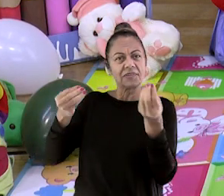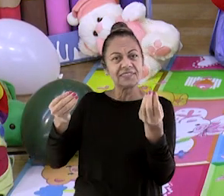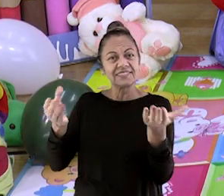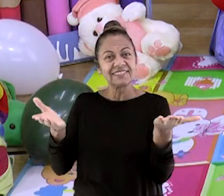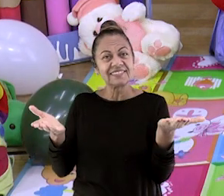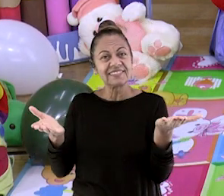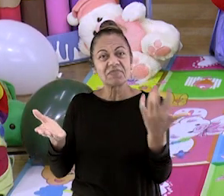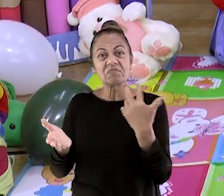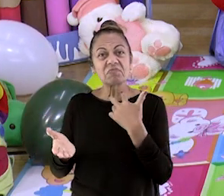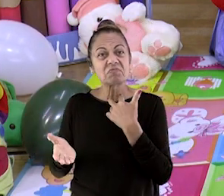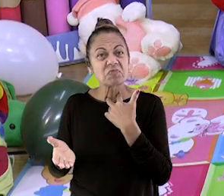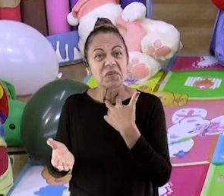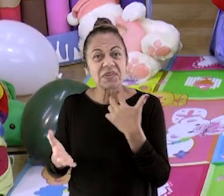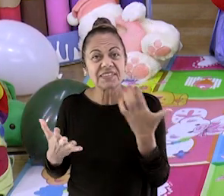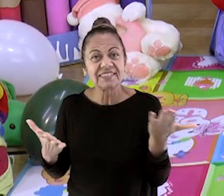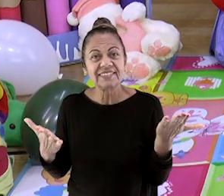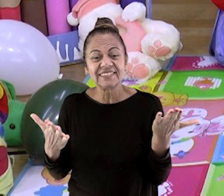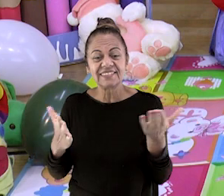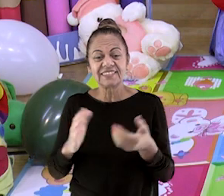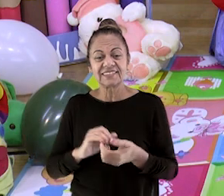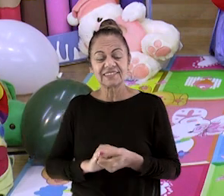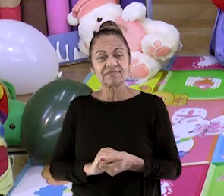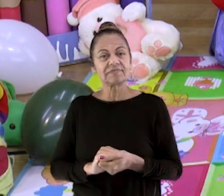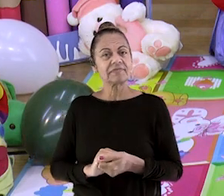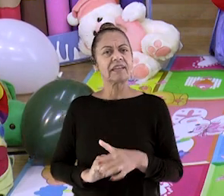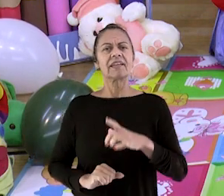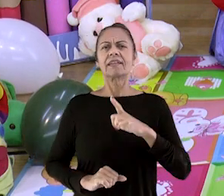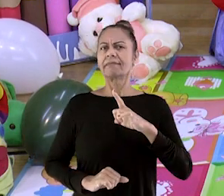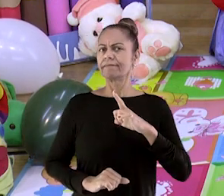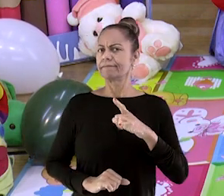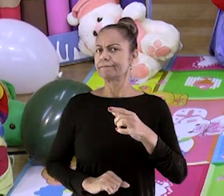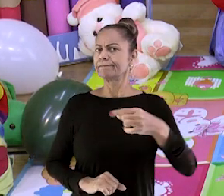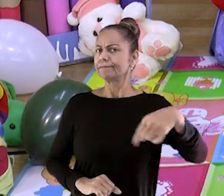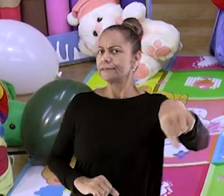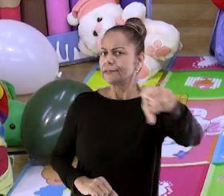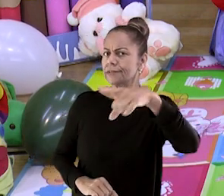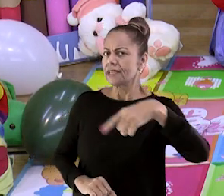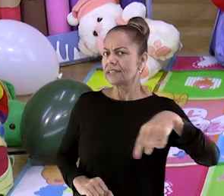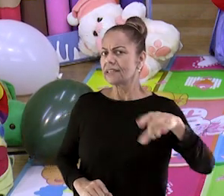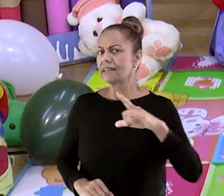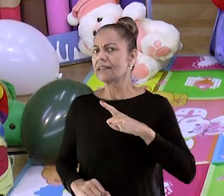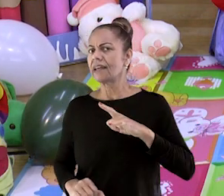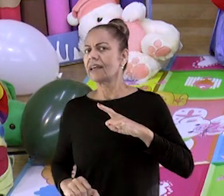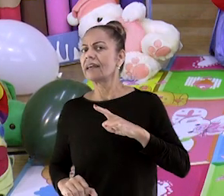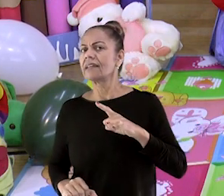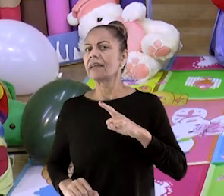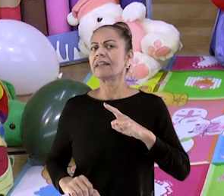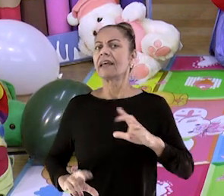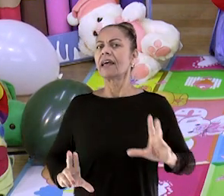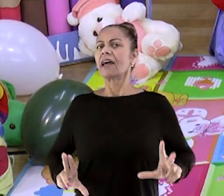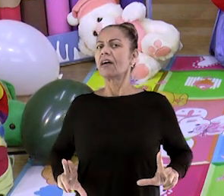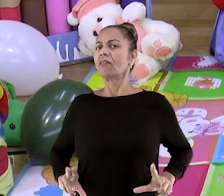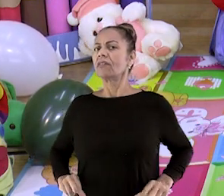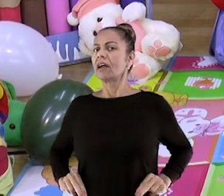não pode não amigos tem alguém aí usando fraldas